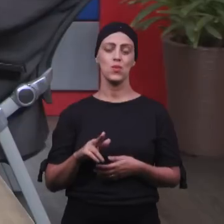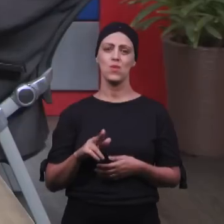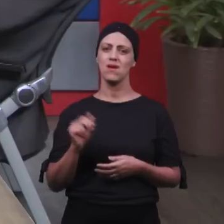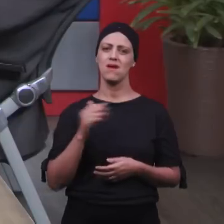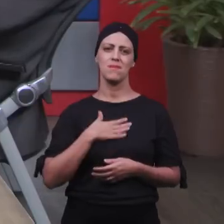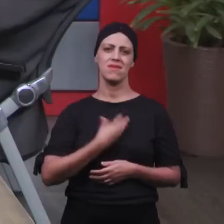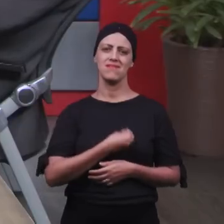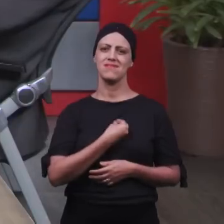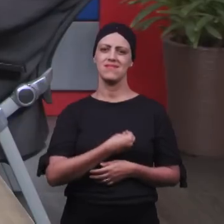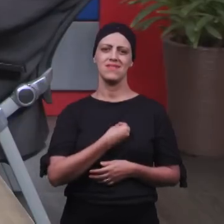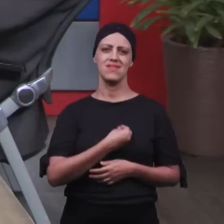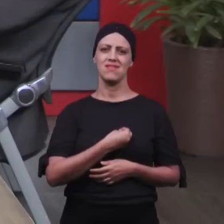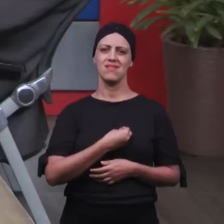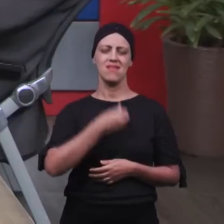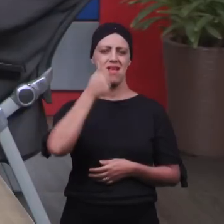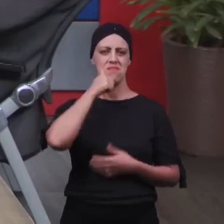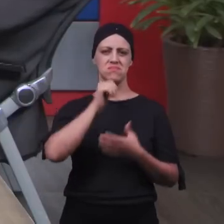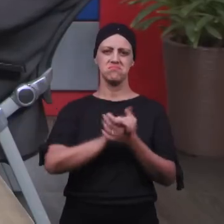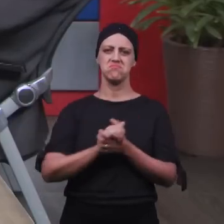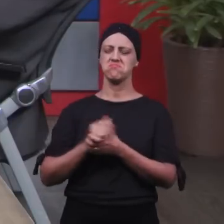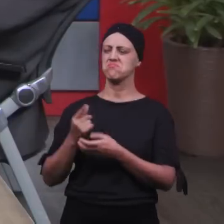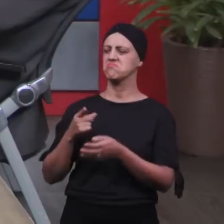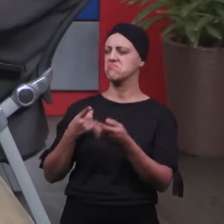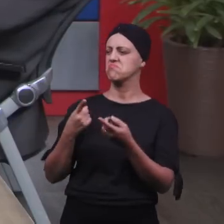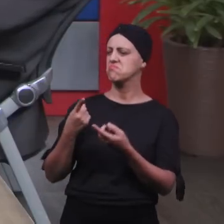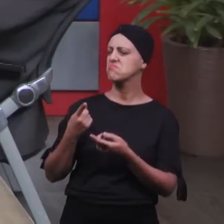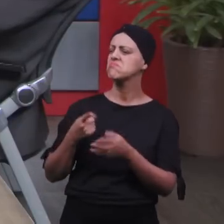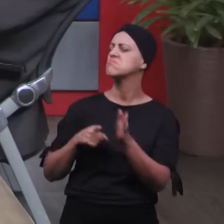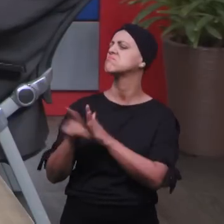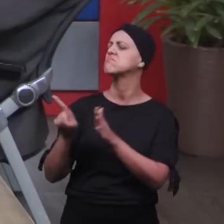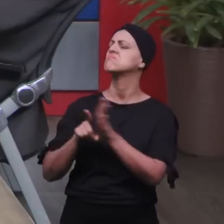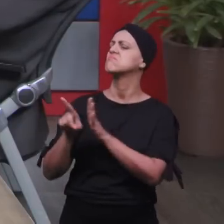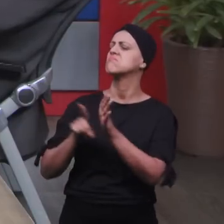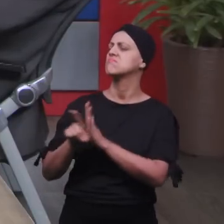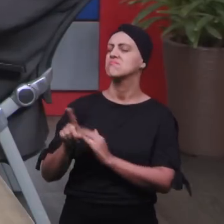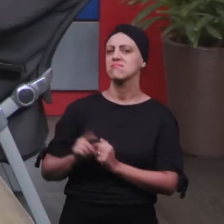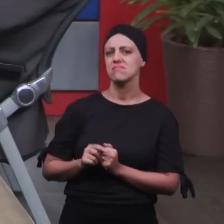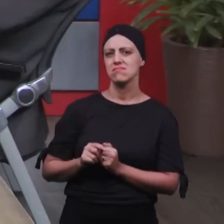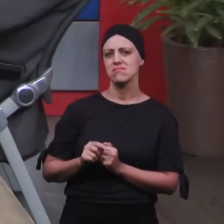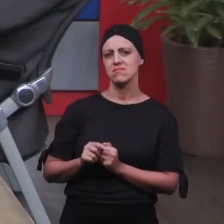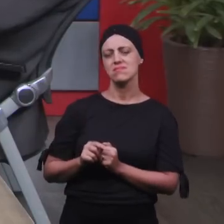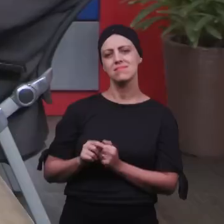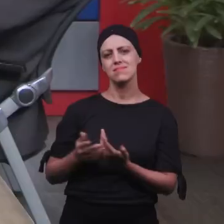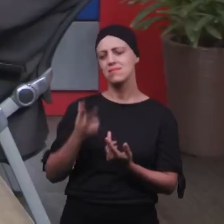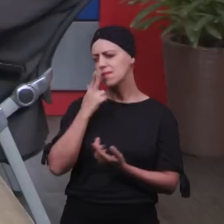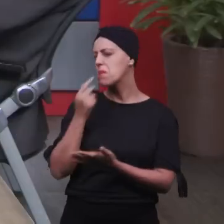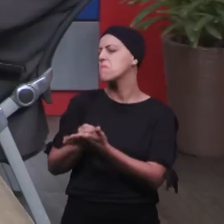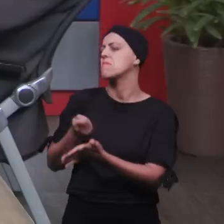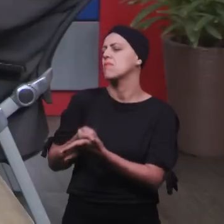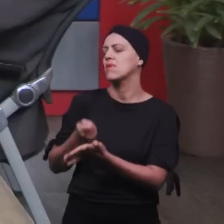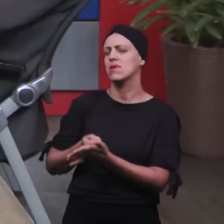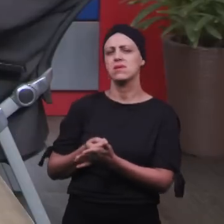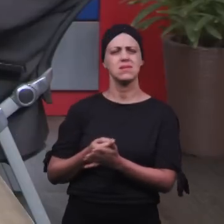ela questionou, em nenhum momento ela... É lógico, né? Às vezes que a gente ficava, às